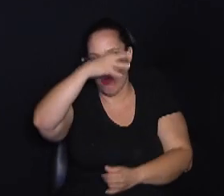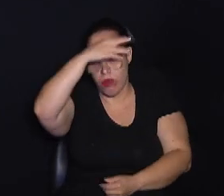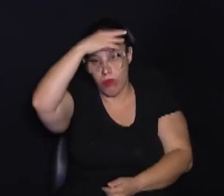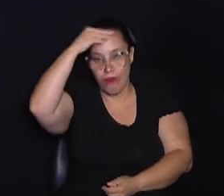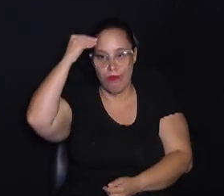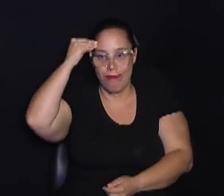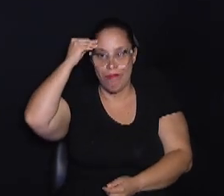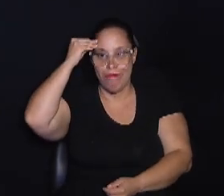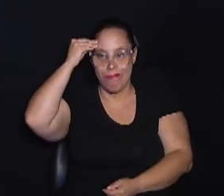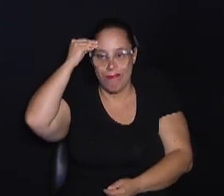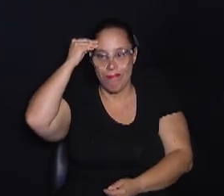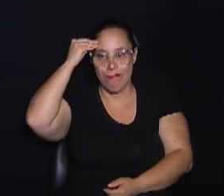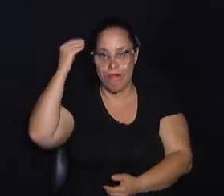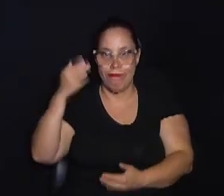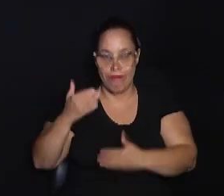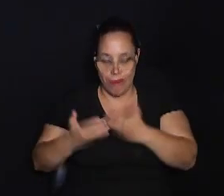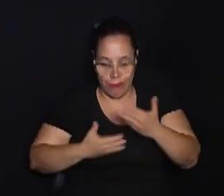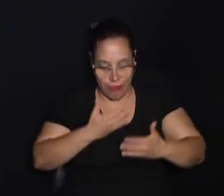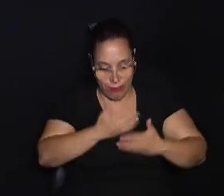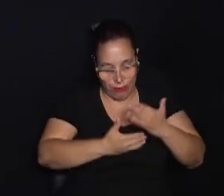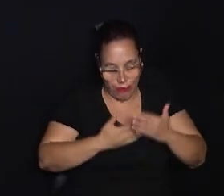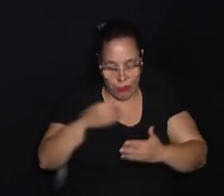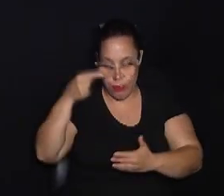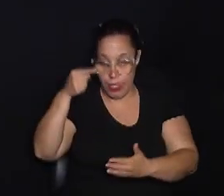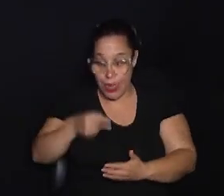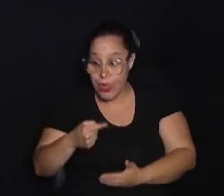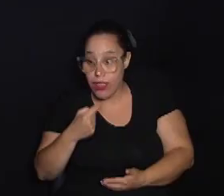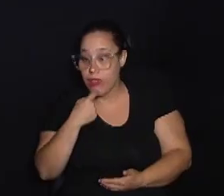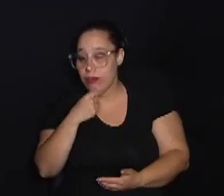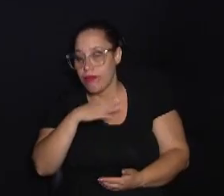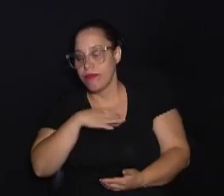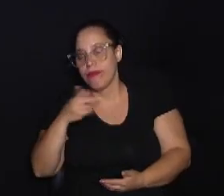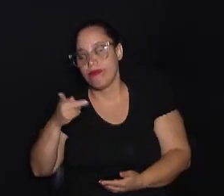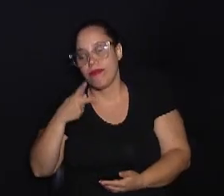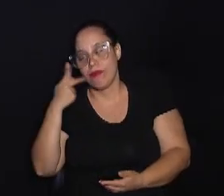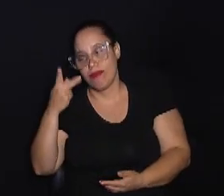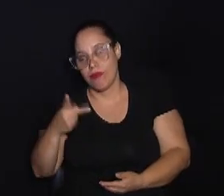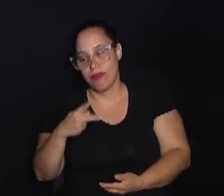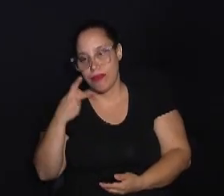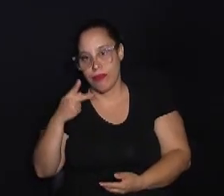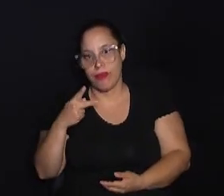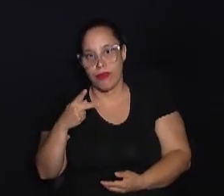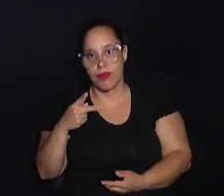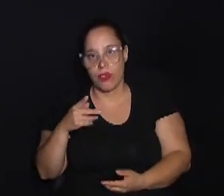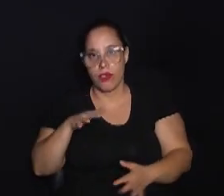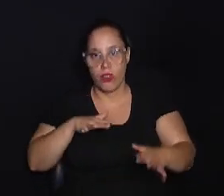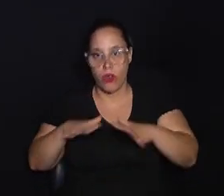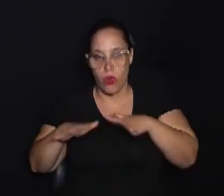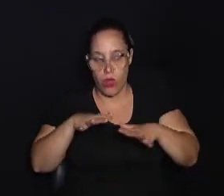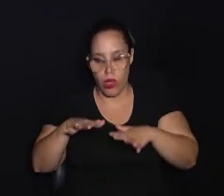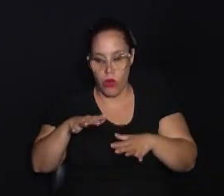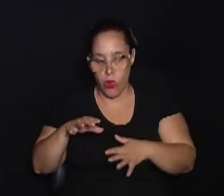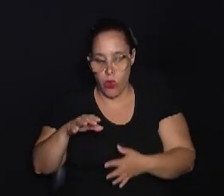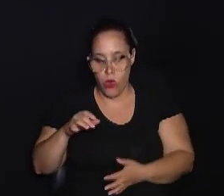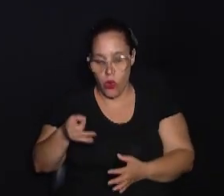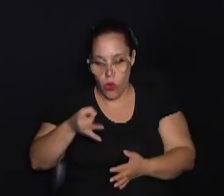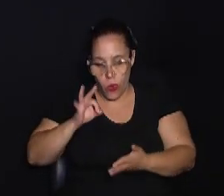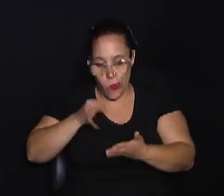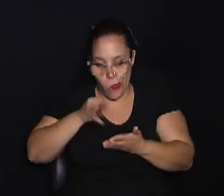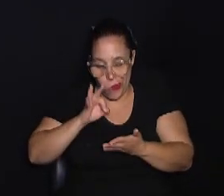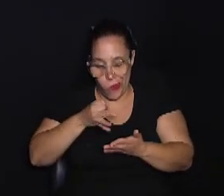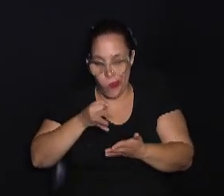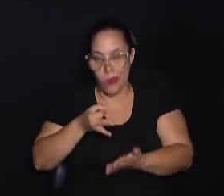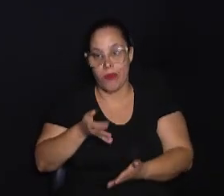da contribuição do povo negro para essa cidade. Como eu disse, o ciclo do café teve uma importante atuação